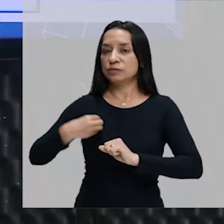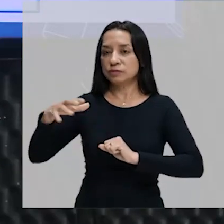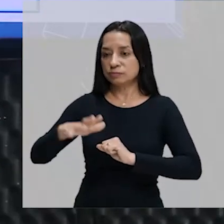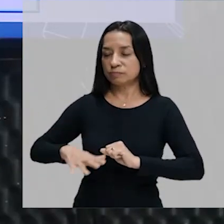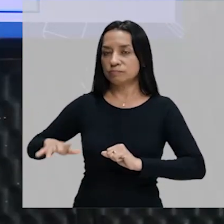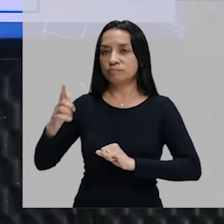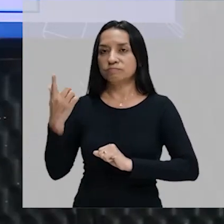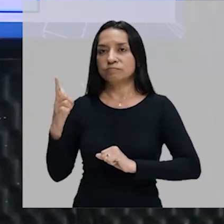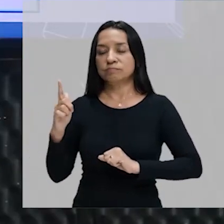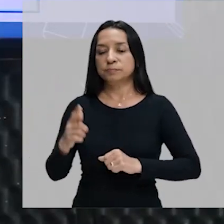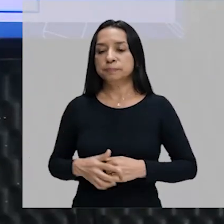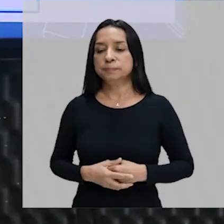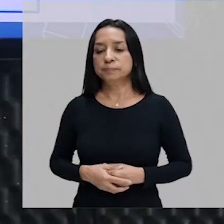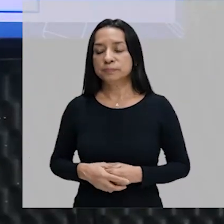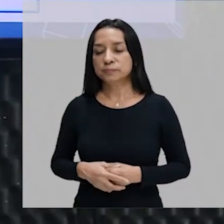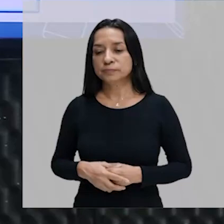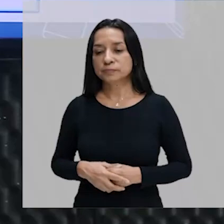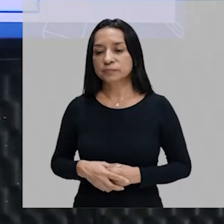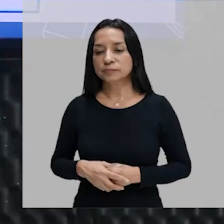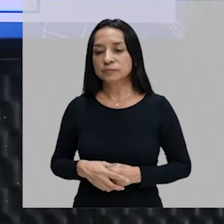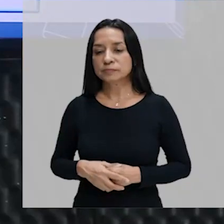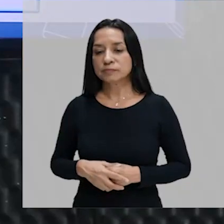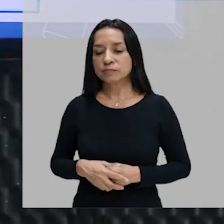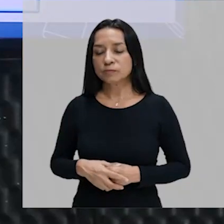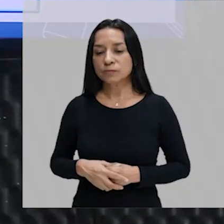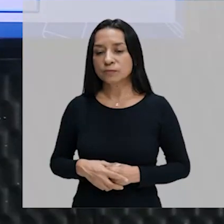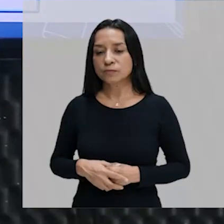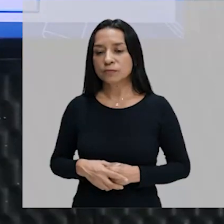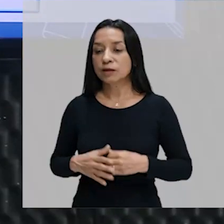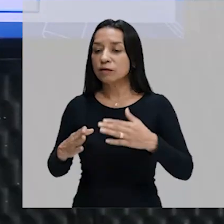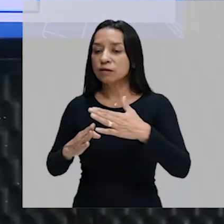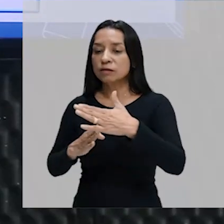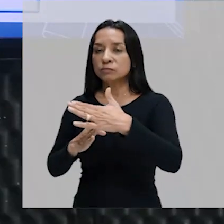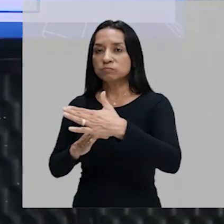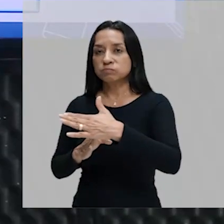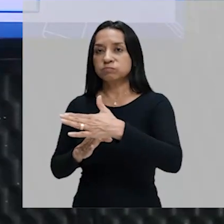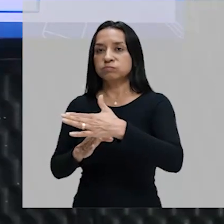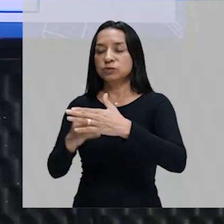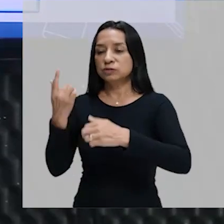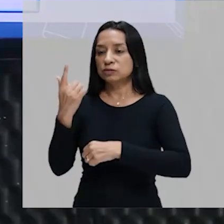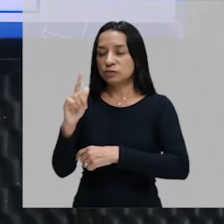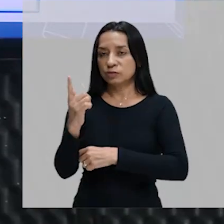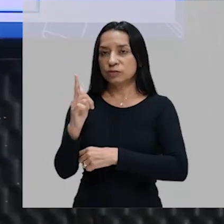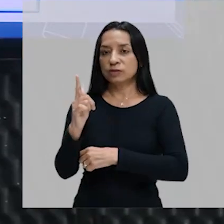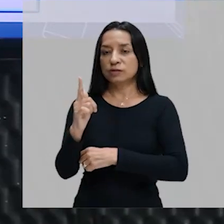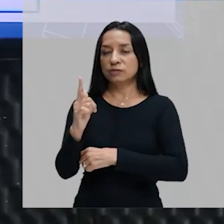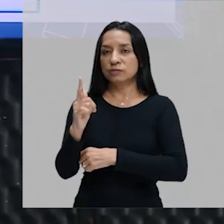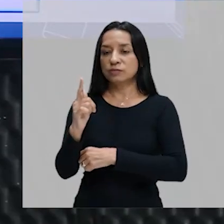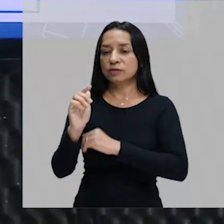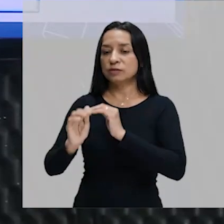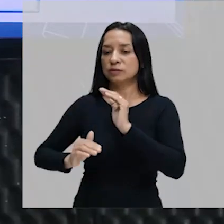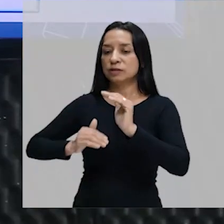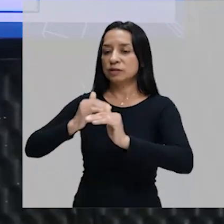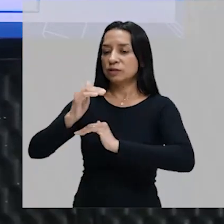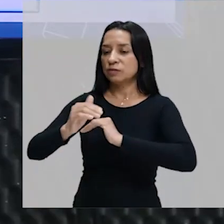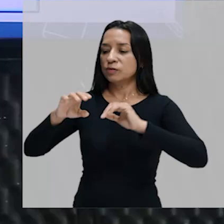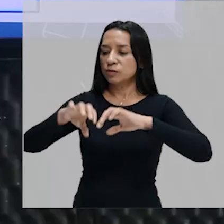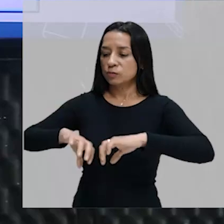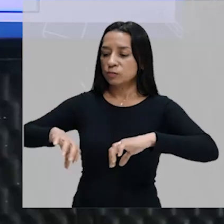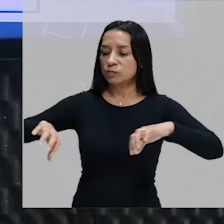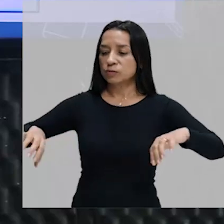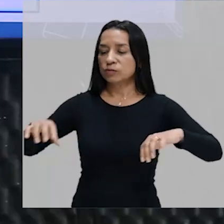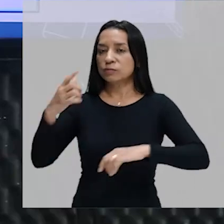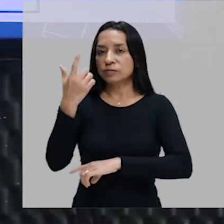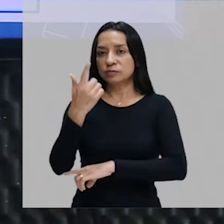espaço geográfico. Então, essa barreira geográfica intransponível, ela vai promover o isolamento geográfico.